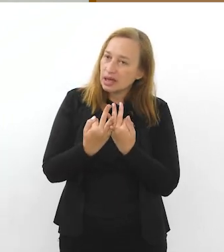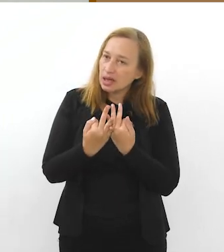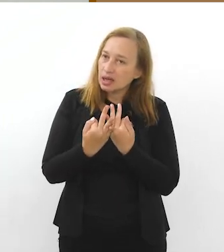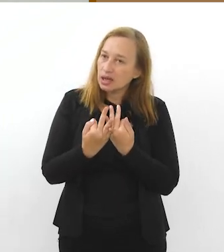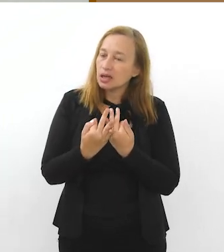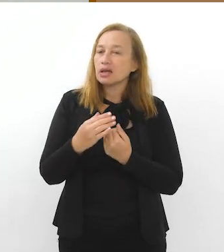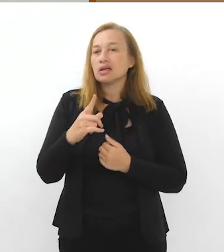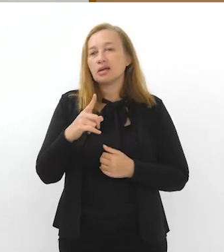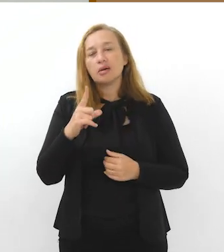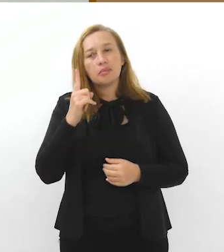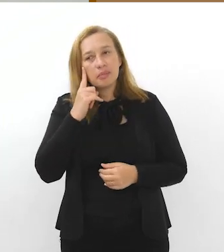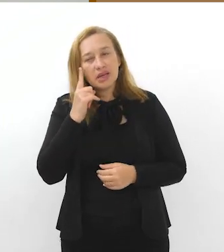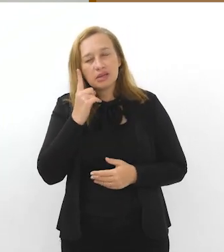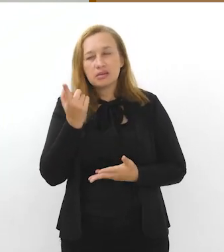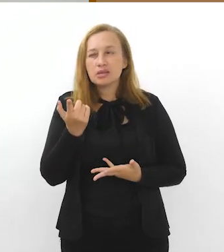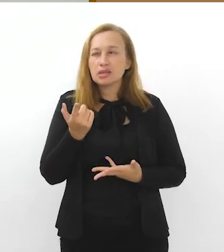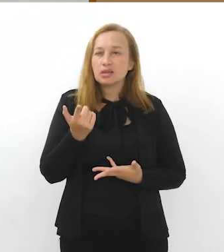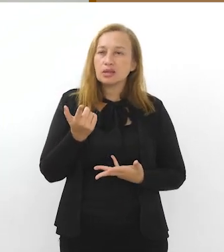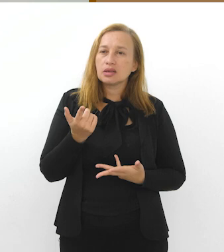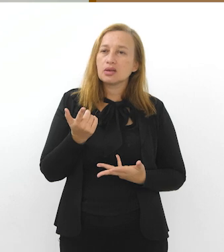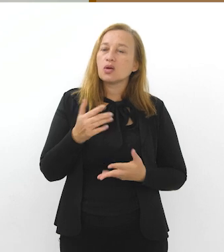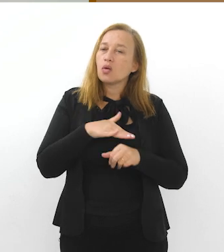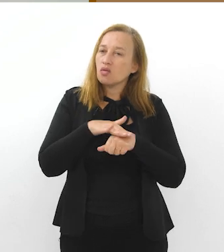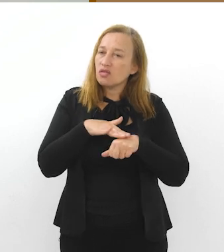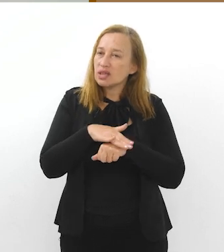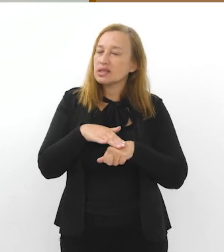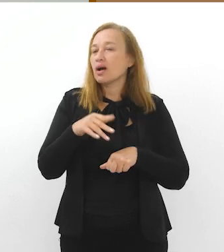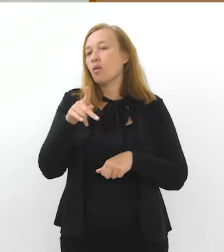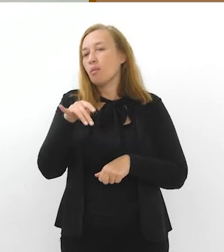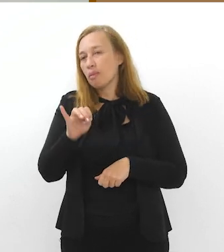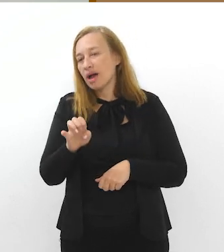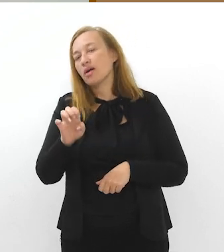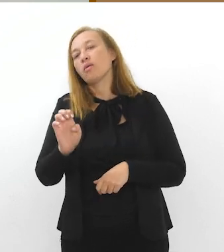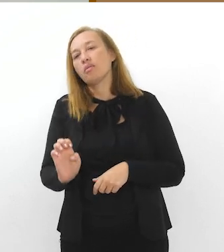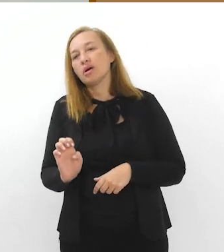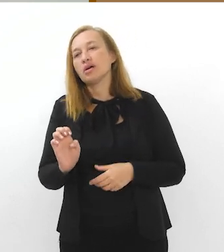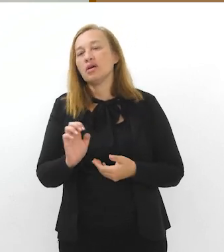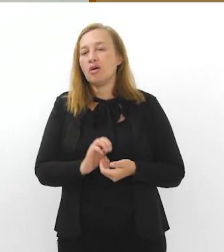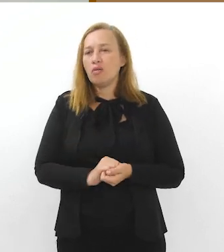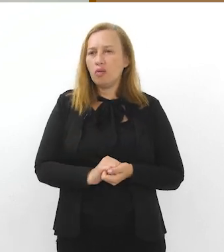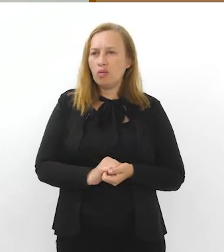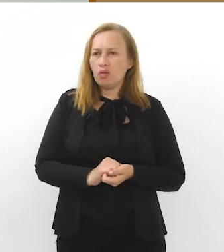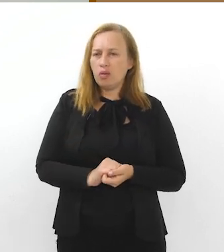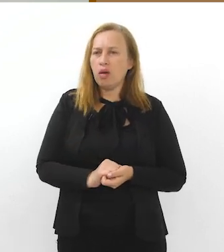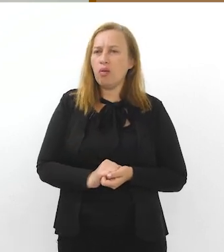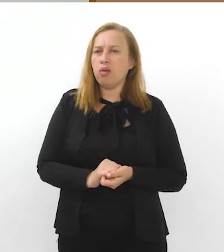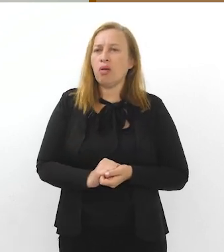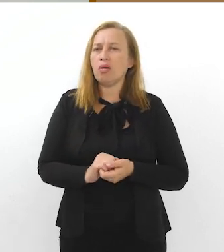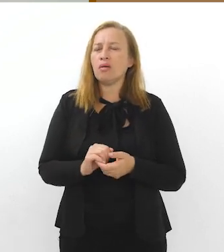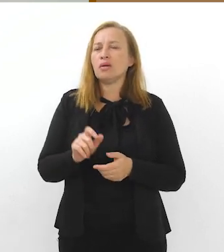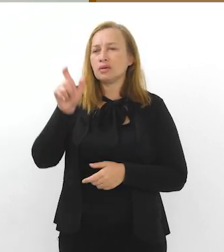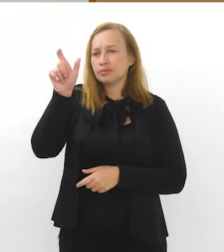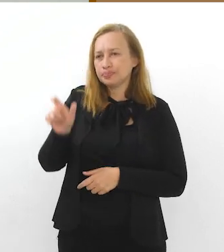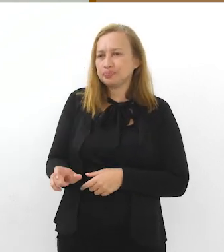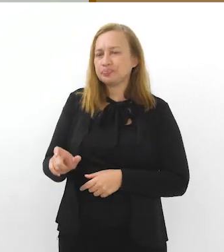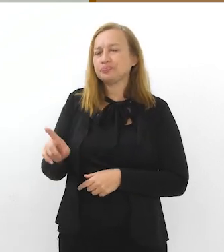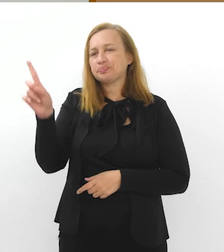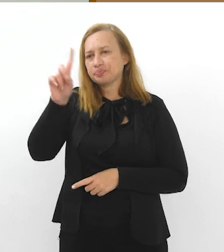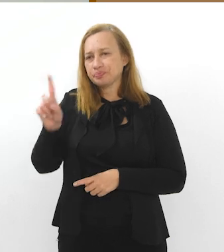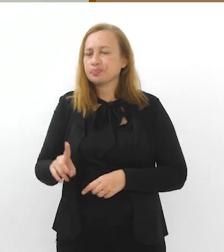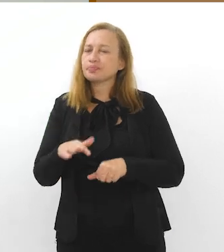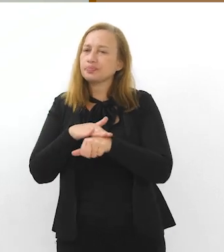familiar, a gente tenta também, de alguma forma, né, conversar com os pais, conversar com o